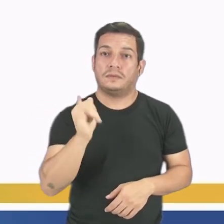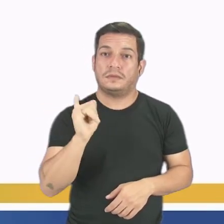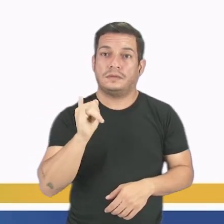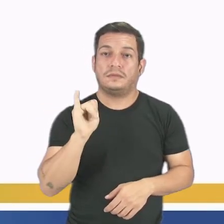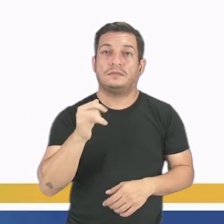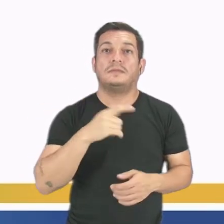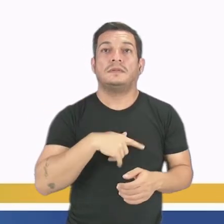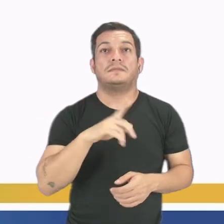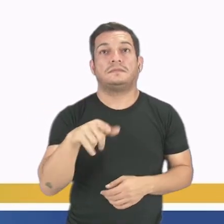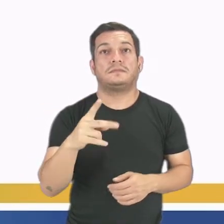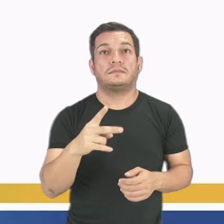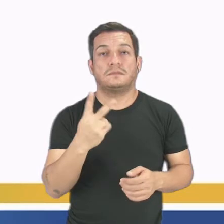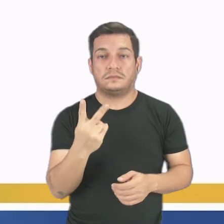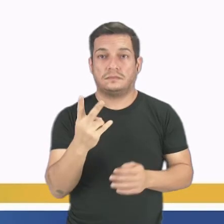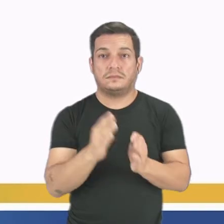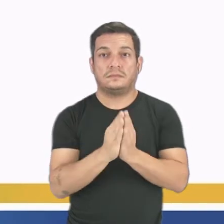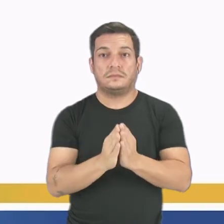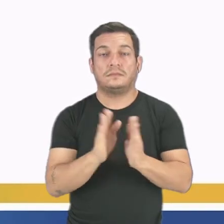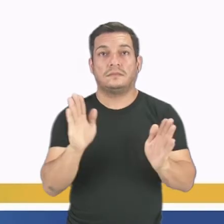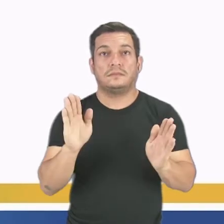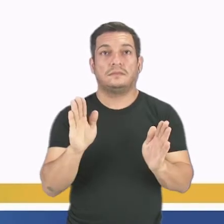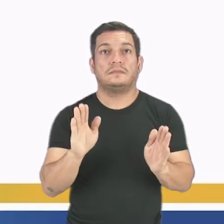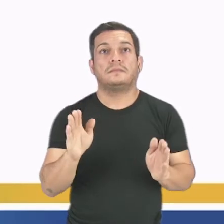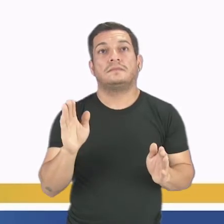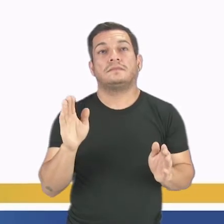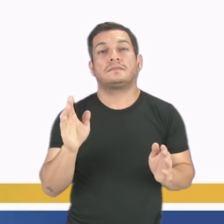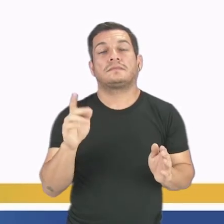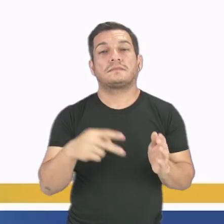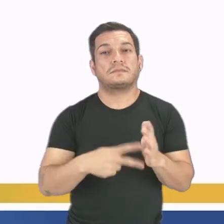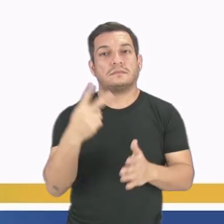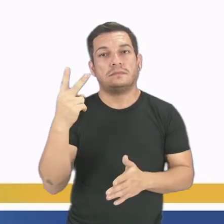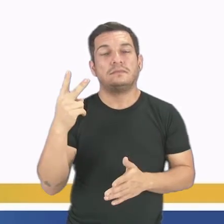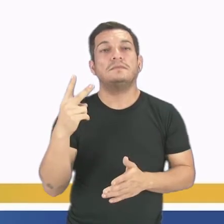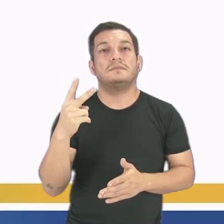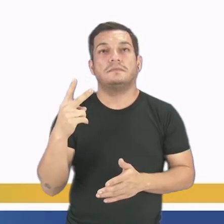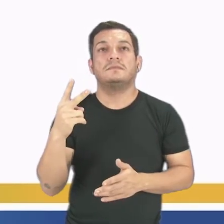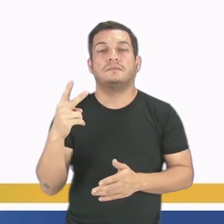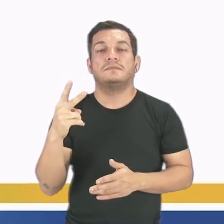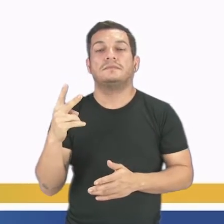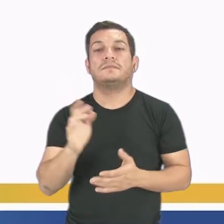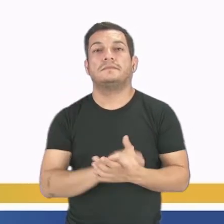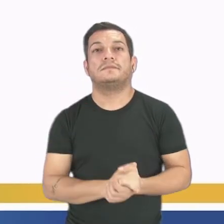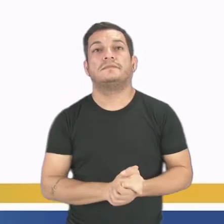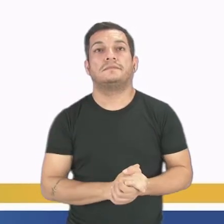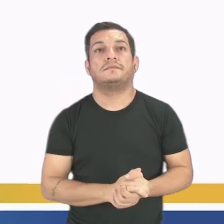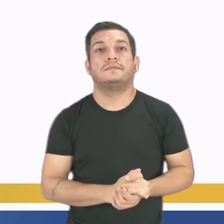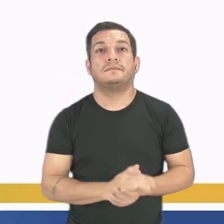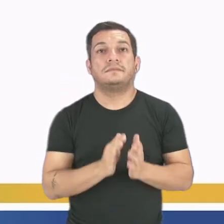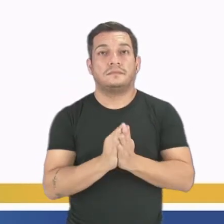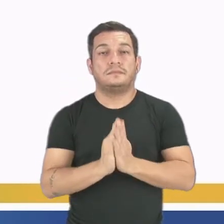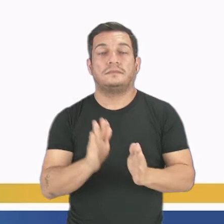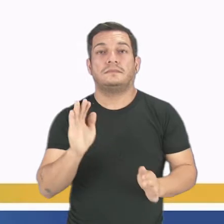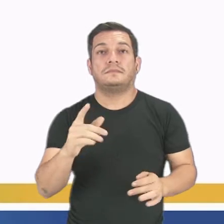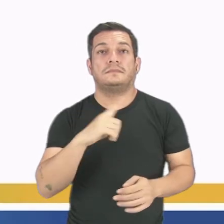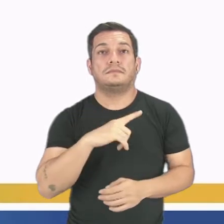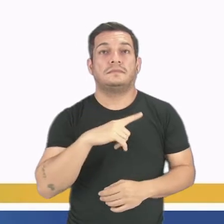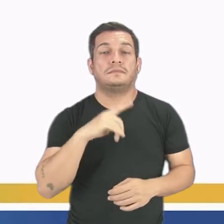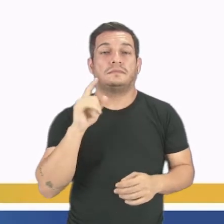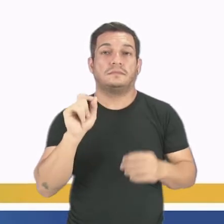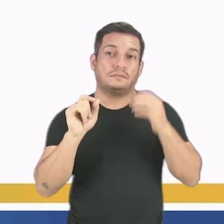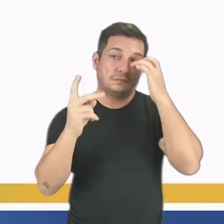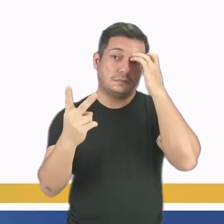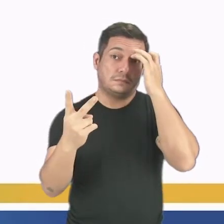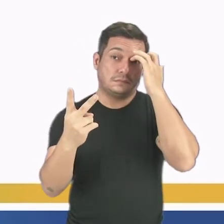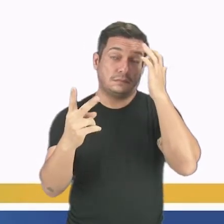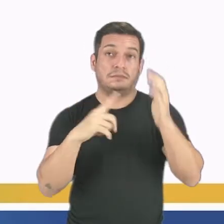ímpar. Então, são 2 dados aqui, ó. O dado foi lançado 2 vezes, na verdade. Então, no lançamento, nós sabemos que o 2